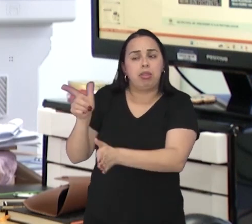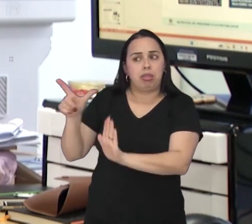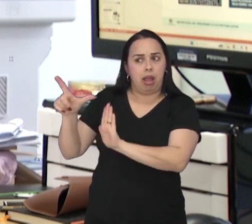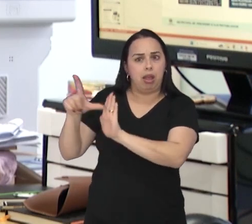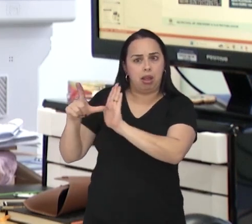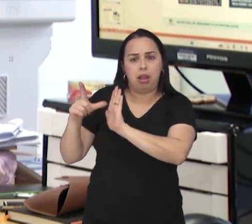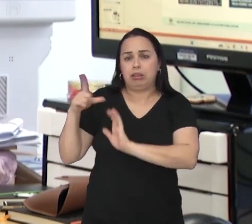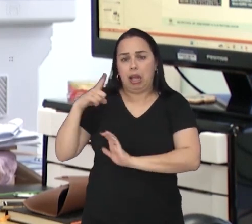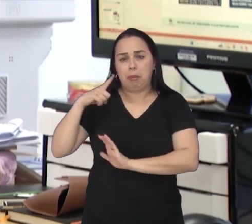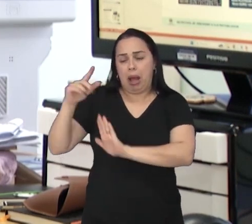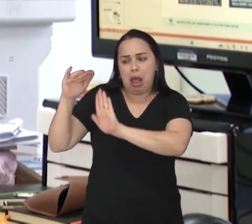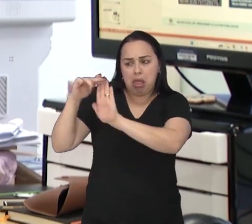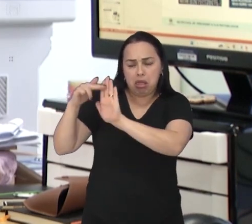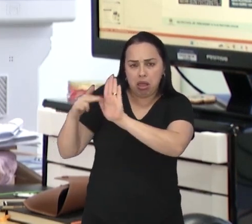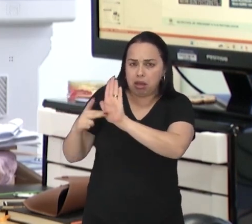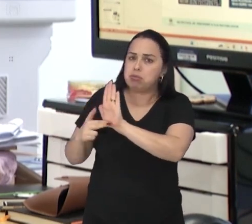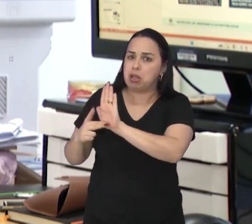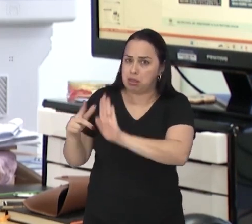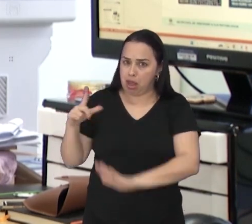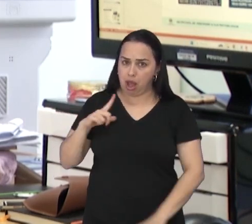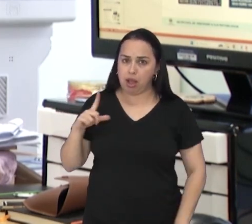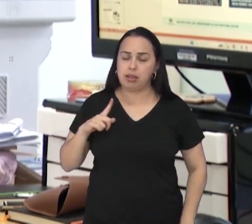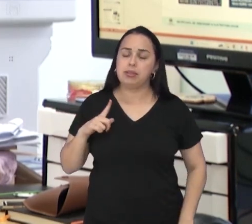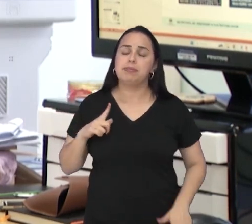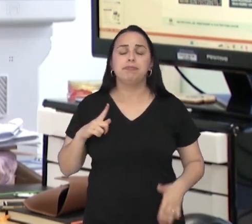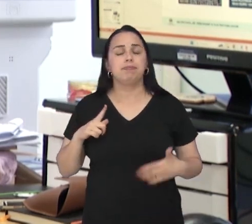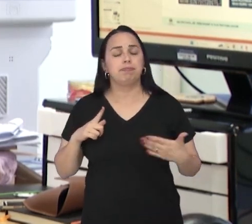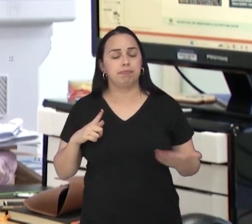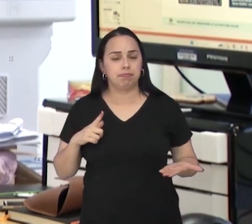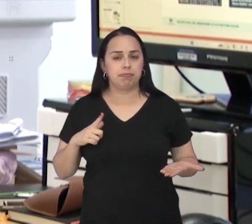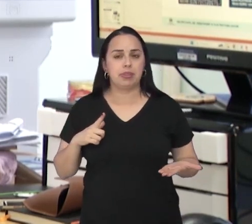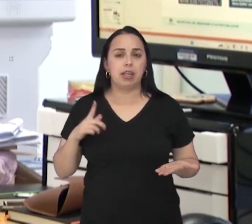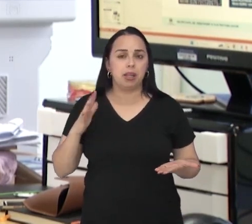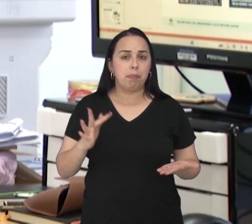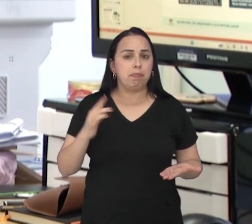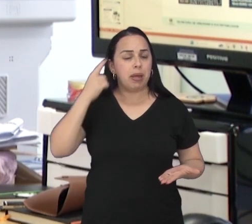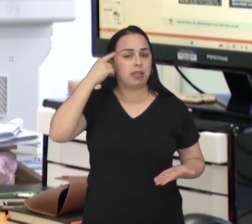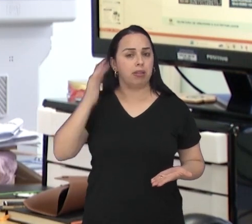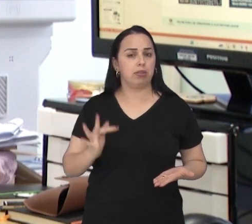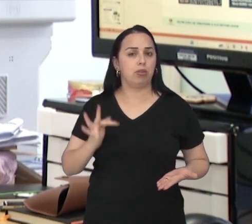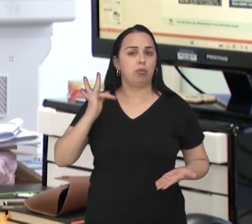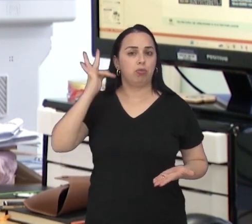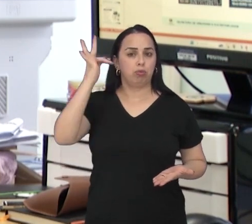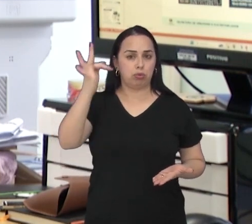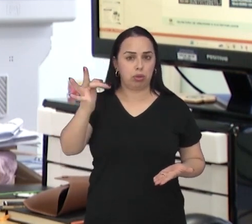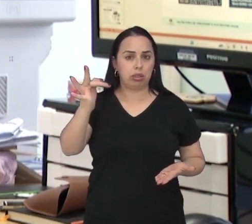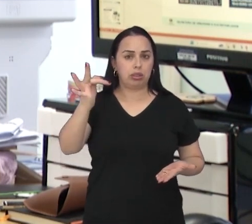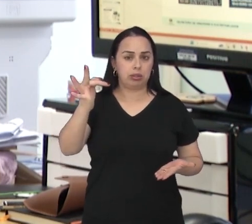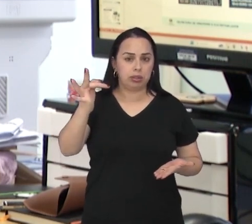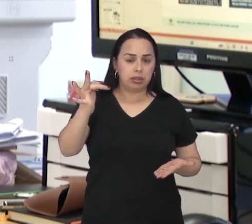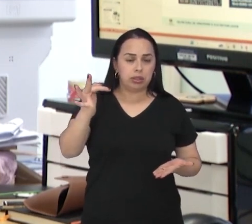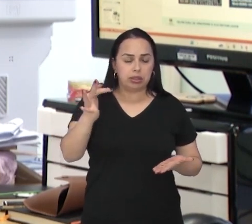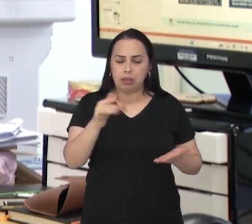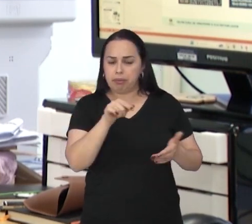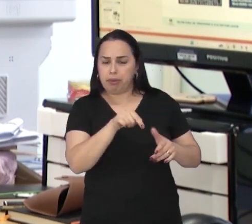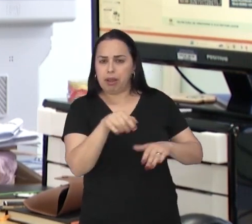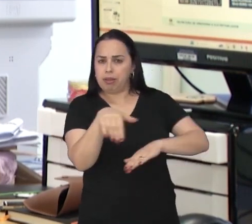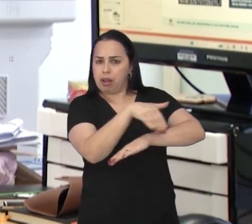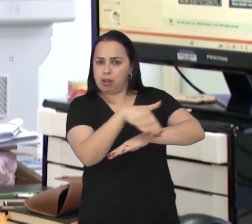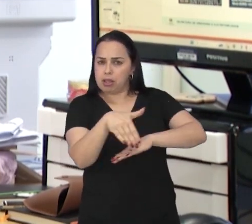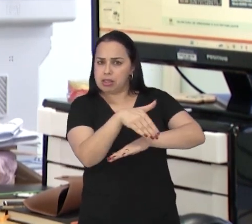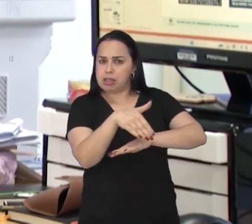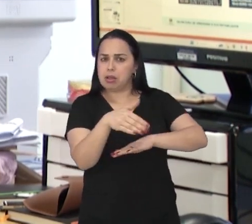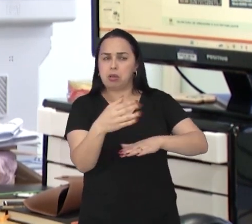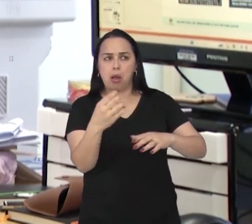Então tem todo um critério para essa denominação e também futuramente, quando trabalharmos no aspecto de